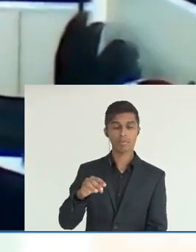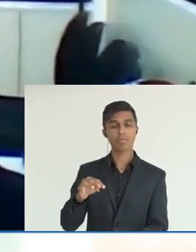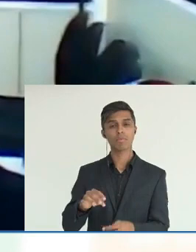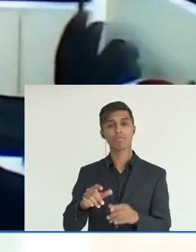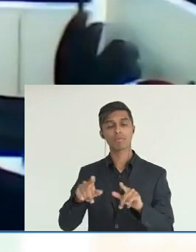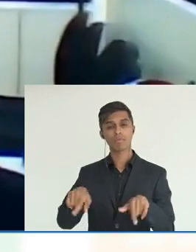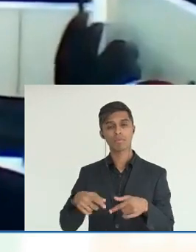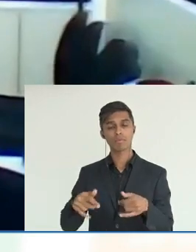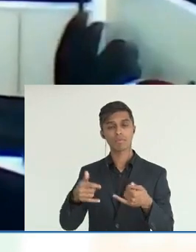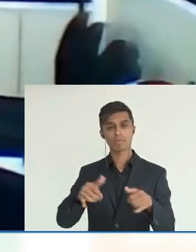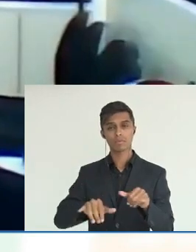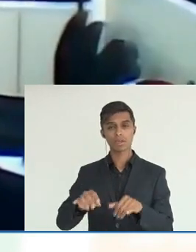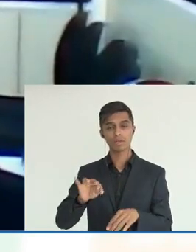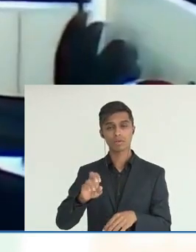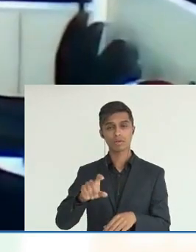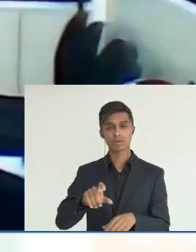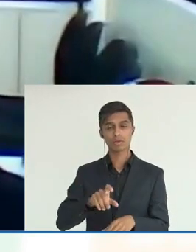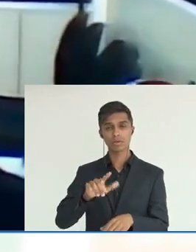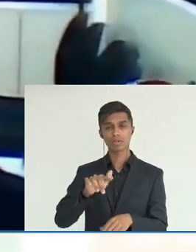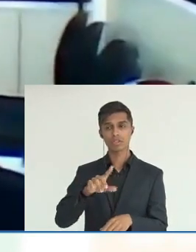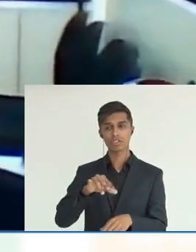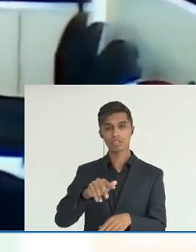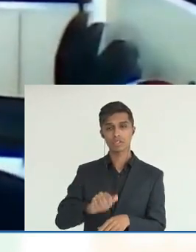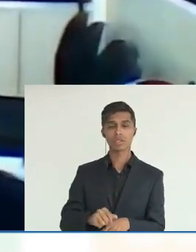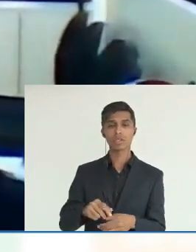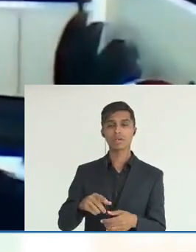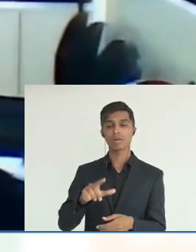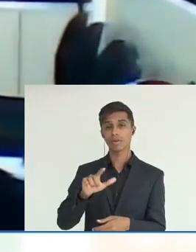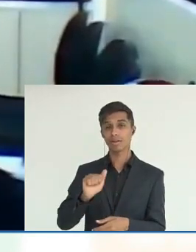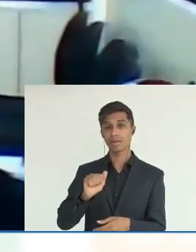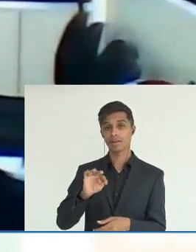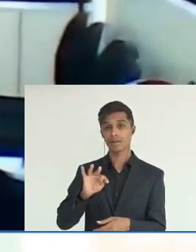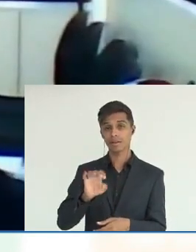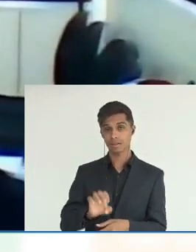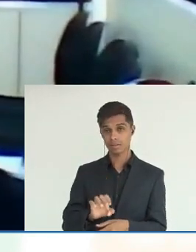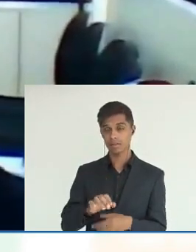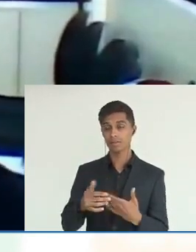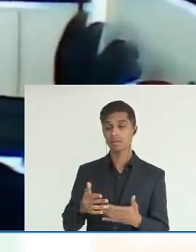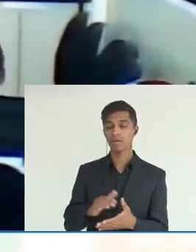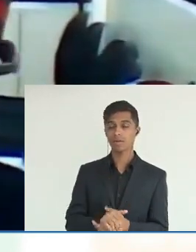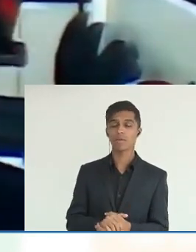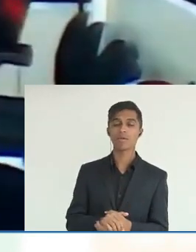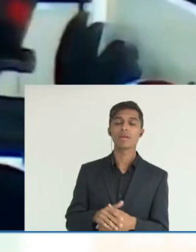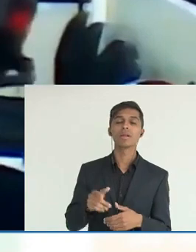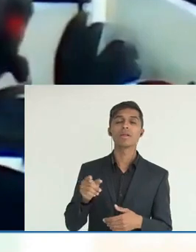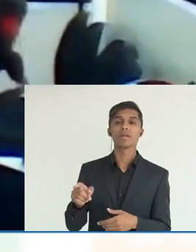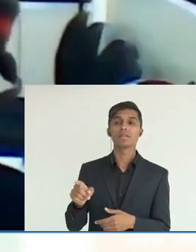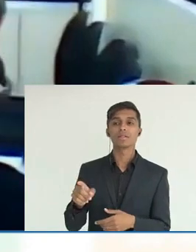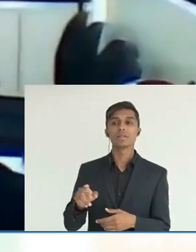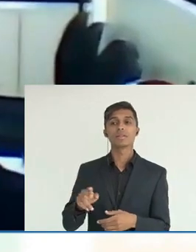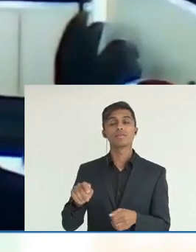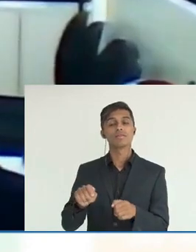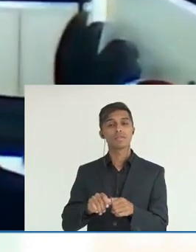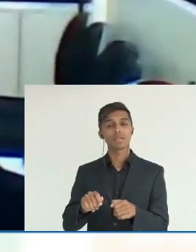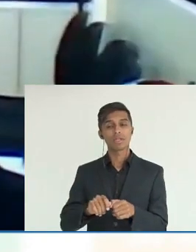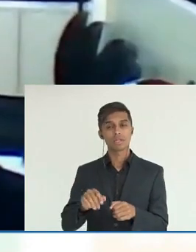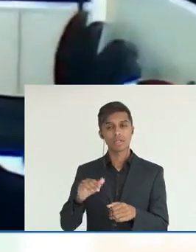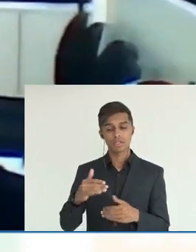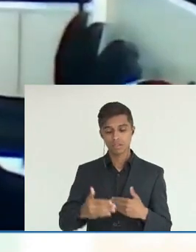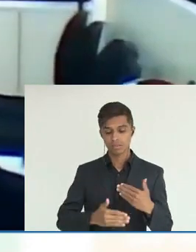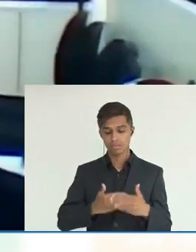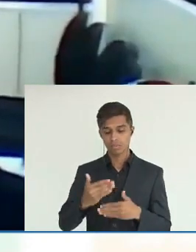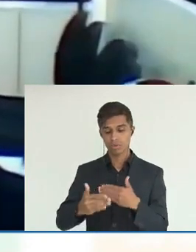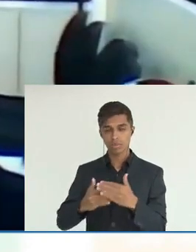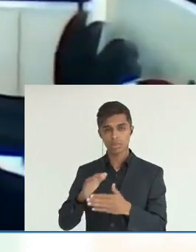o LAT, e aí o LAT vai fazer o exame e esse resultado vai estar disponível na UBS. Esse é o fluxo, que é